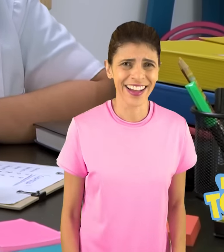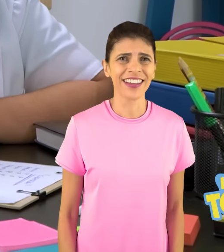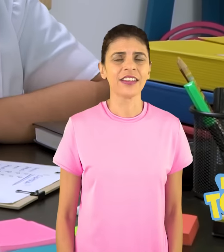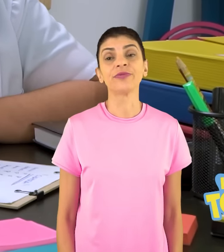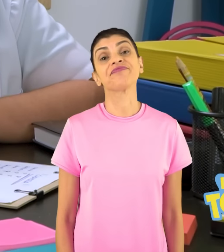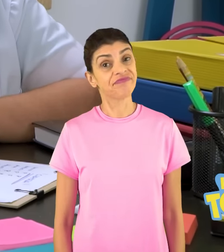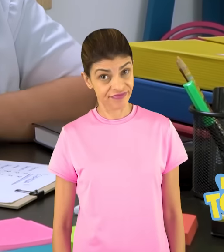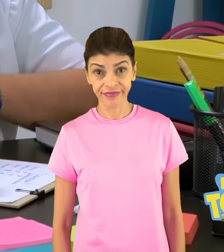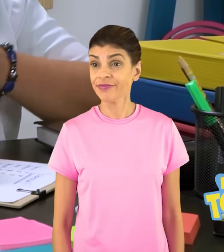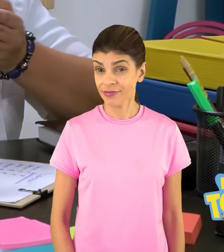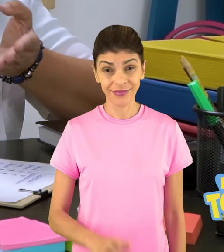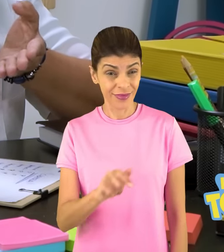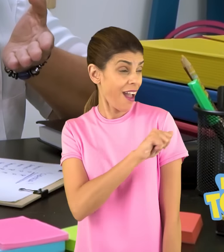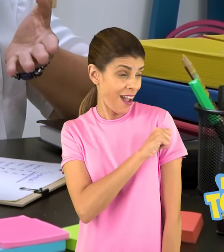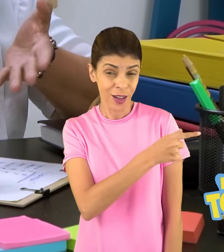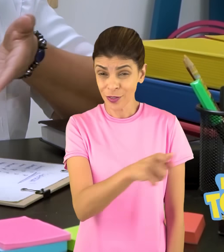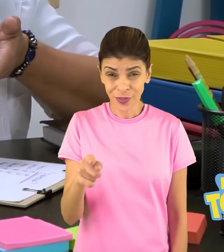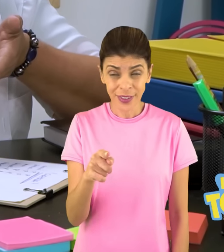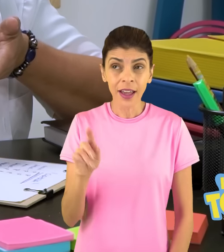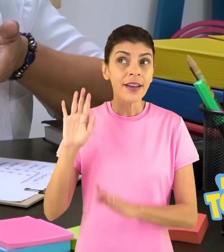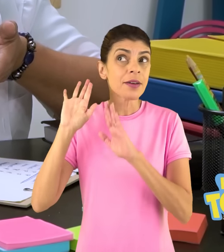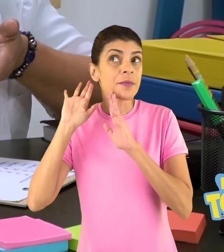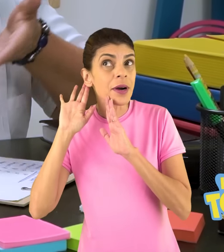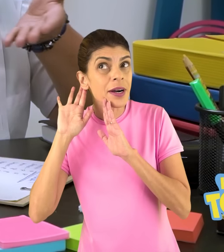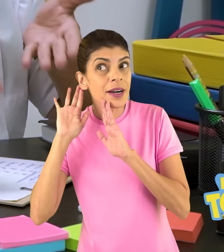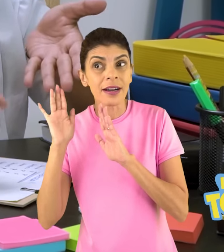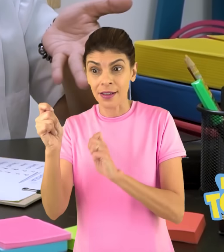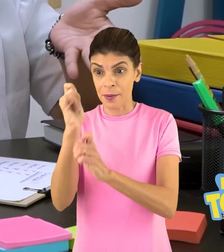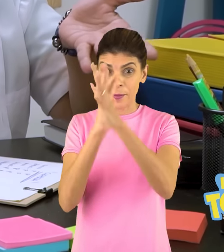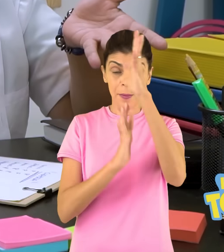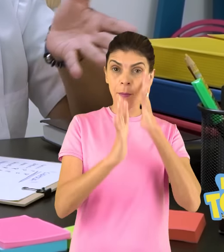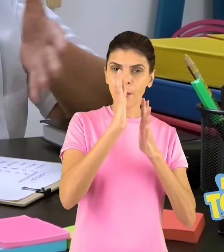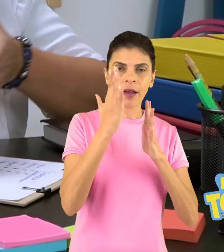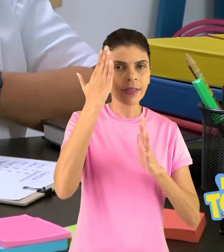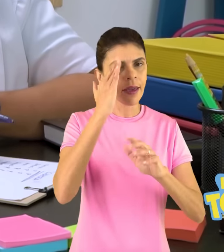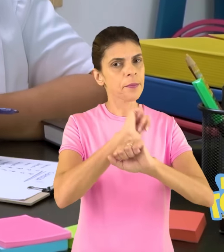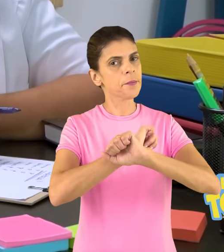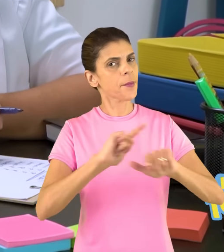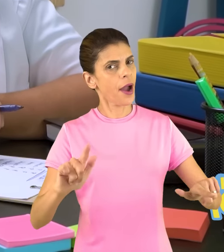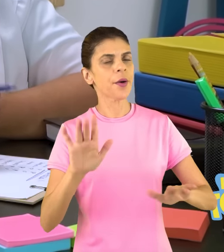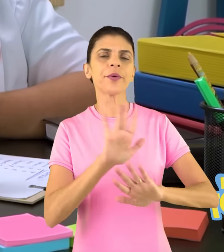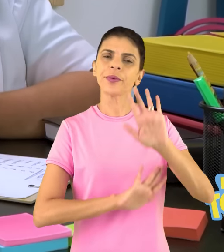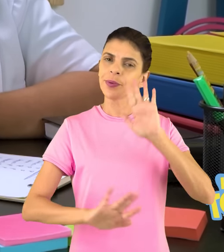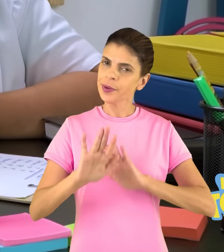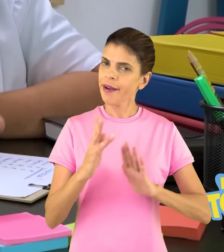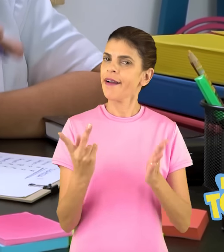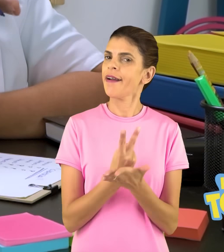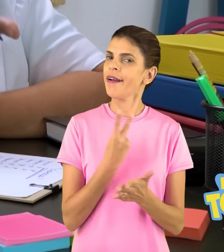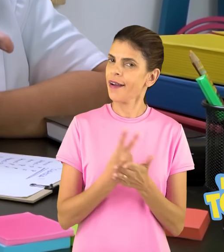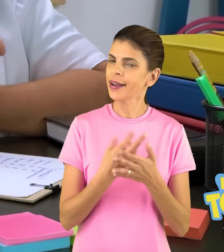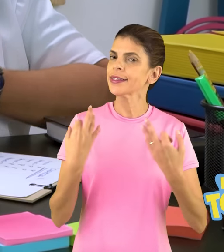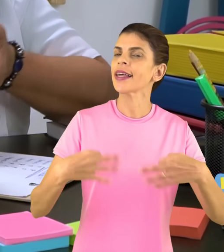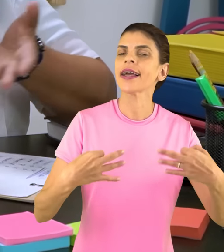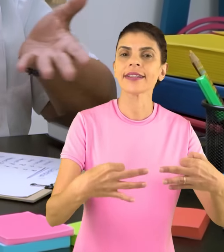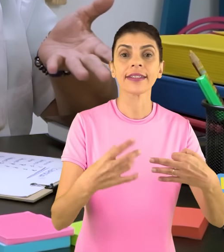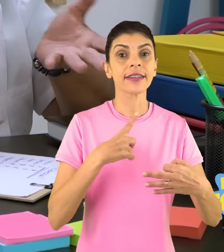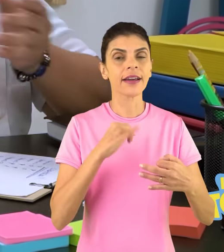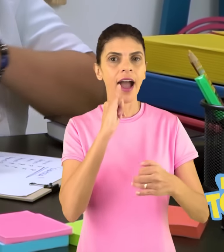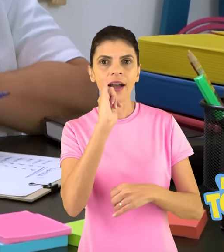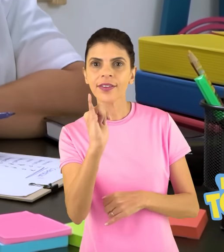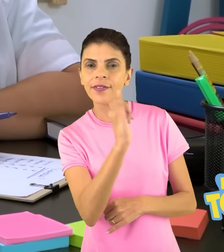Tá vendo, alunos? Nem tudo que a gente escuta por aí acaba sendo entendido de forma certa. E é por isso que surgem as